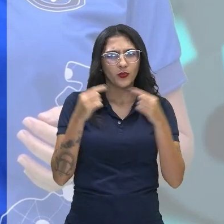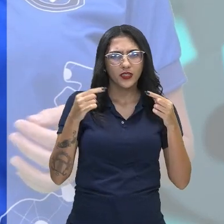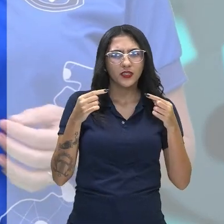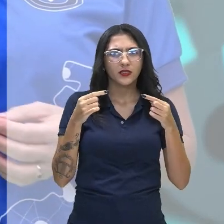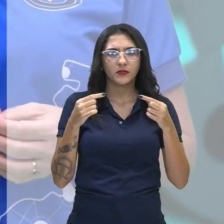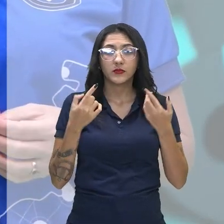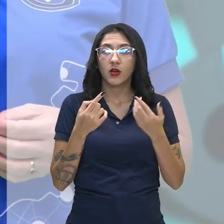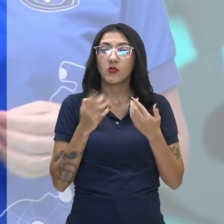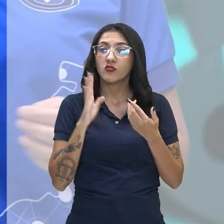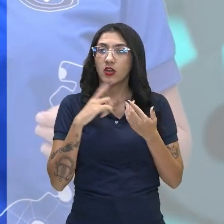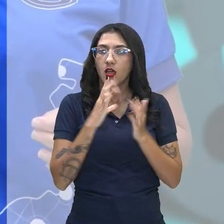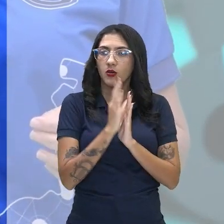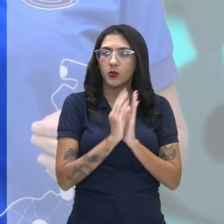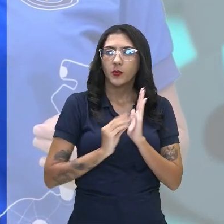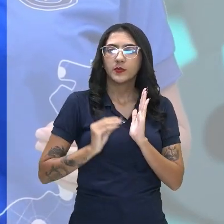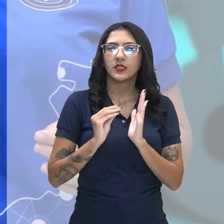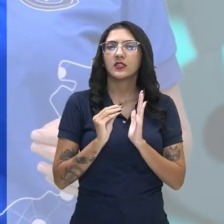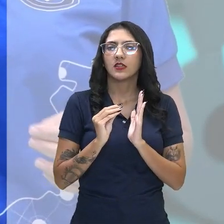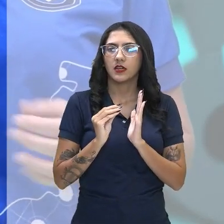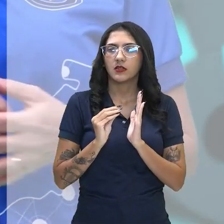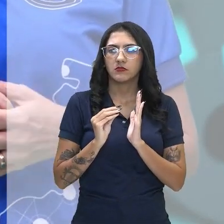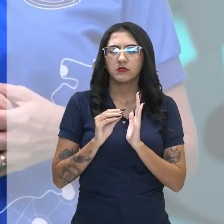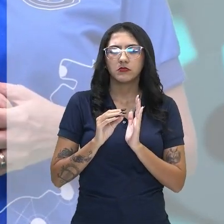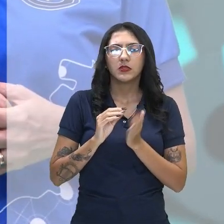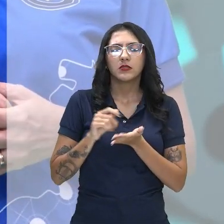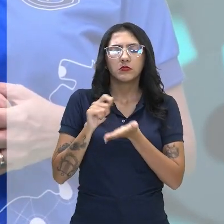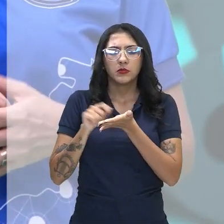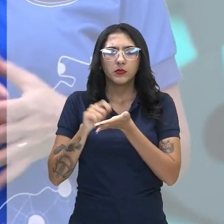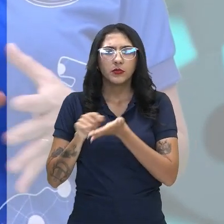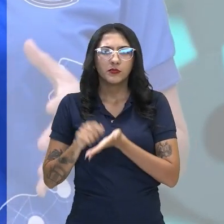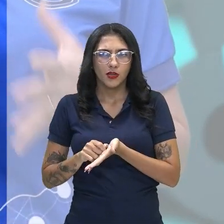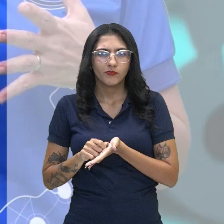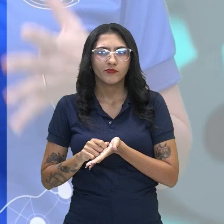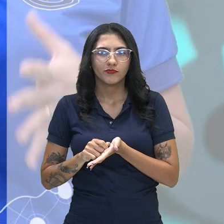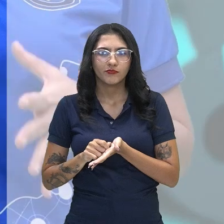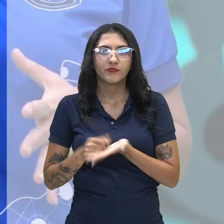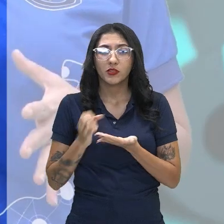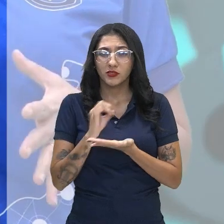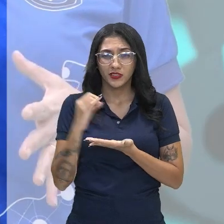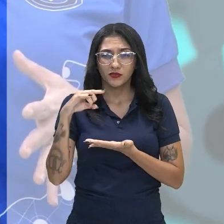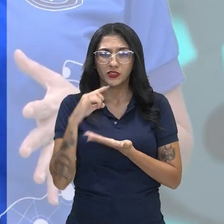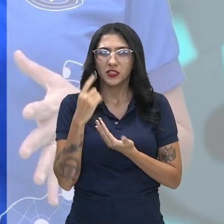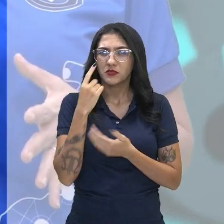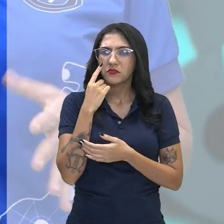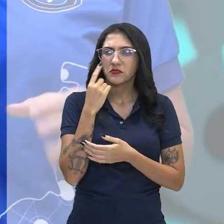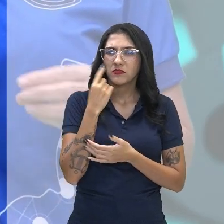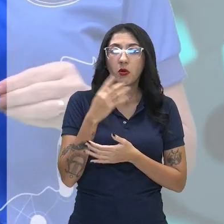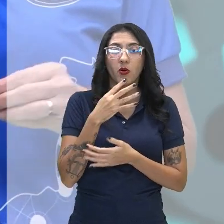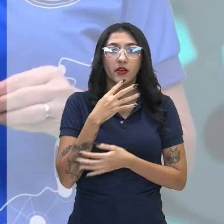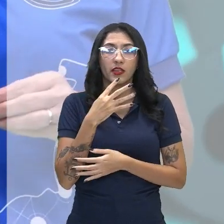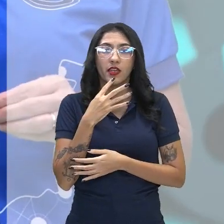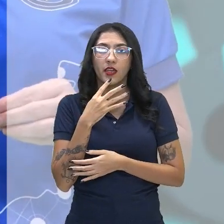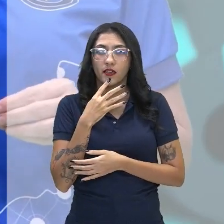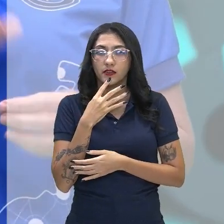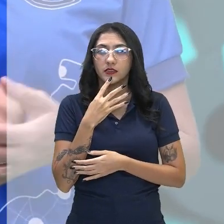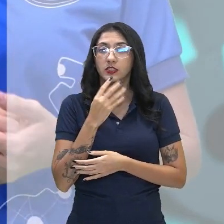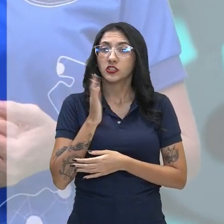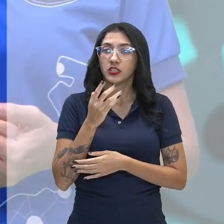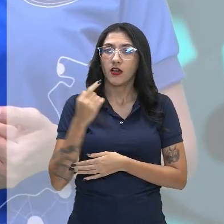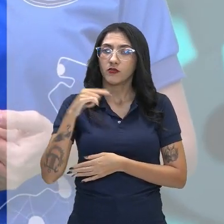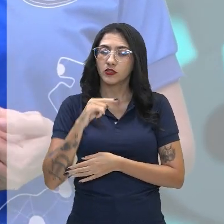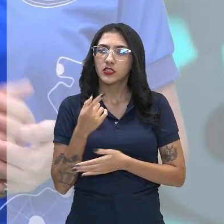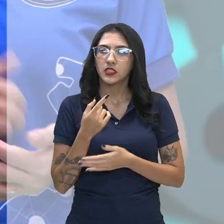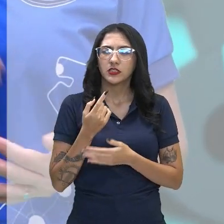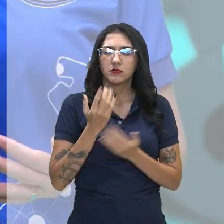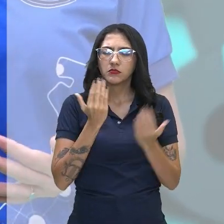vai anotando rapidinho, né? Deixa ali numa listinha separada. Então, se você acha que conhece alguma dessas, você já vai confirmando as